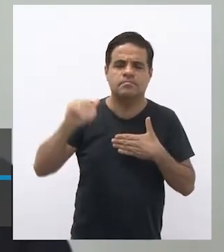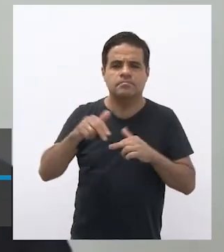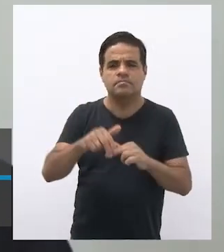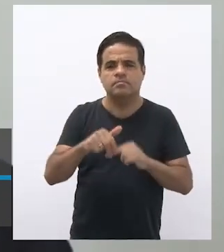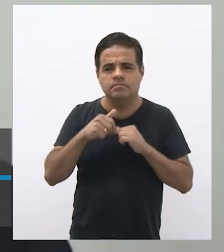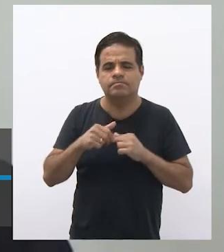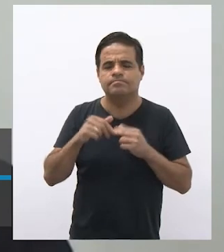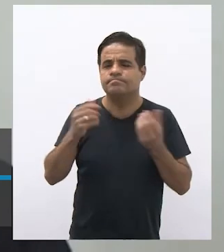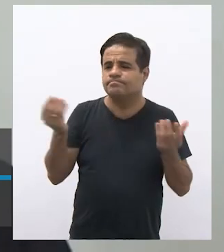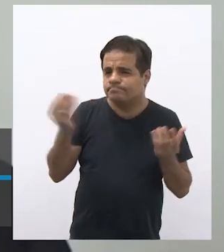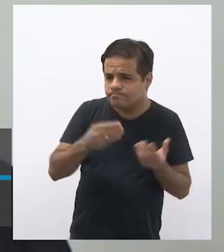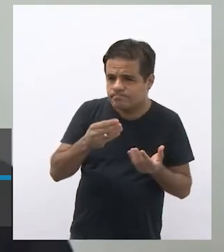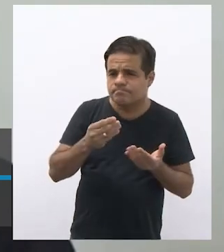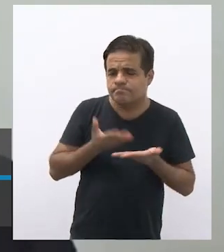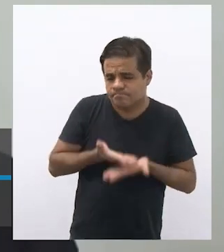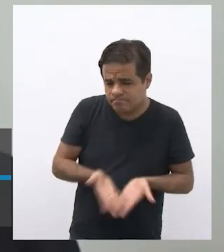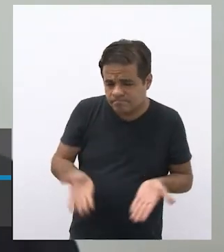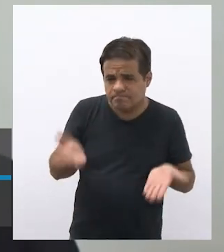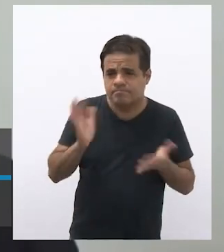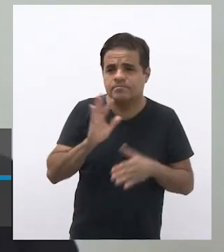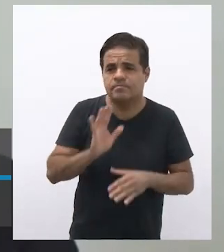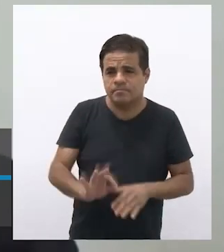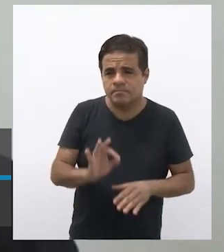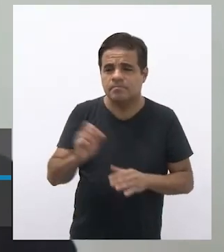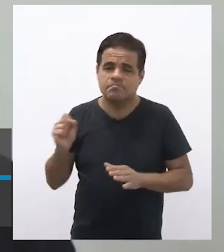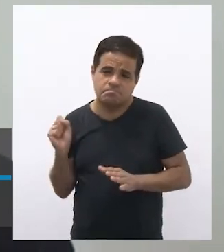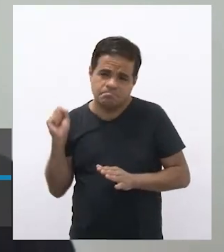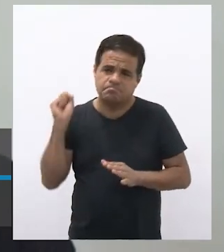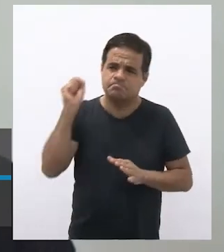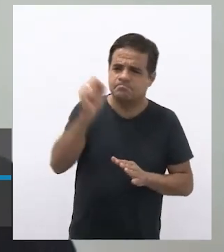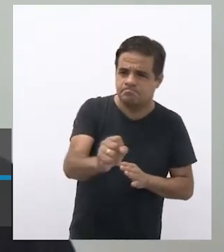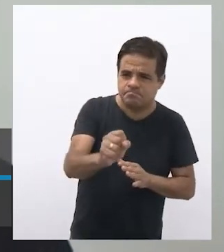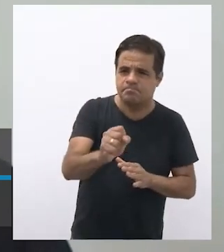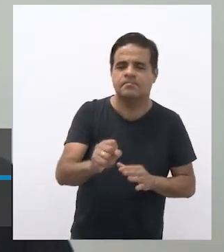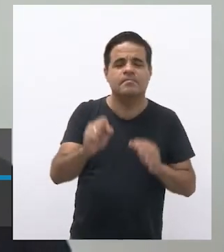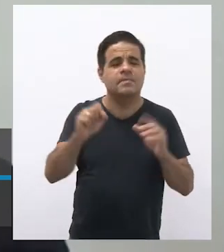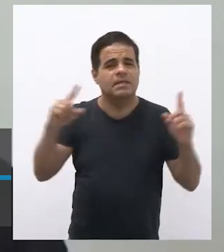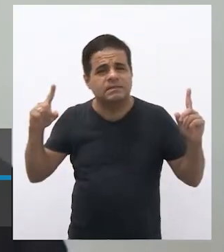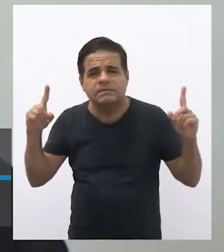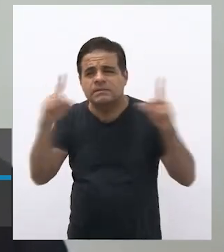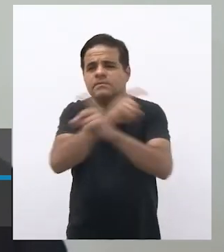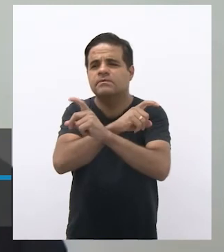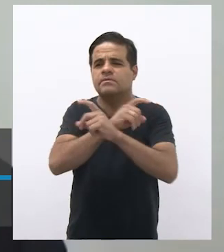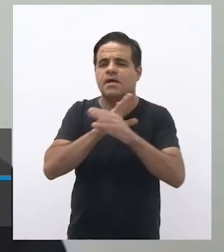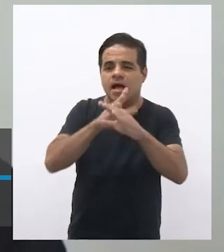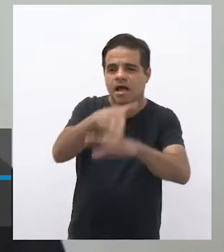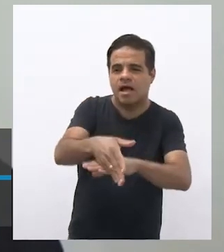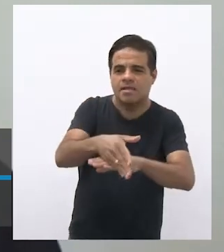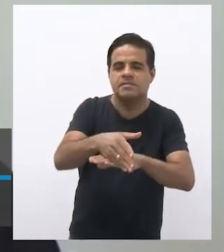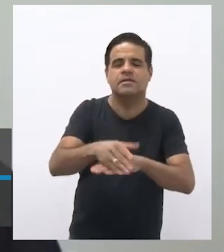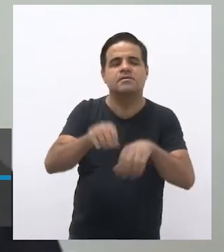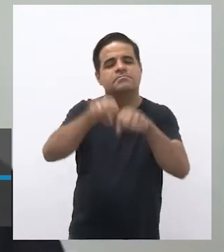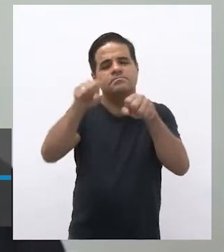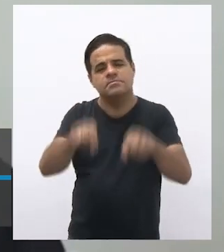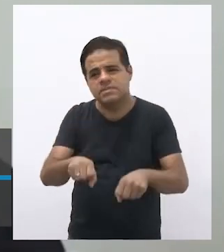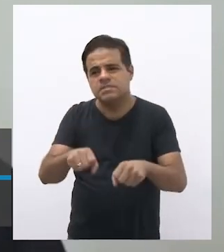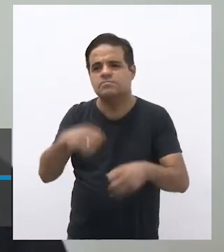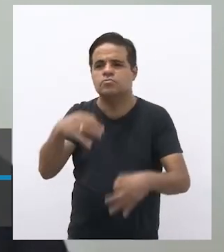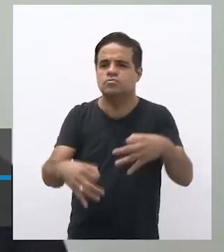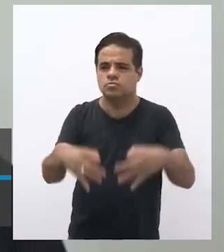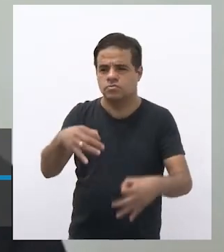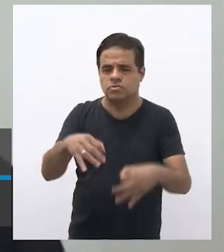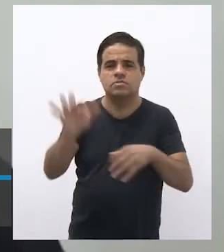dessa vulnerabilidade que é decorrente de uma situação específica de dificuldade de acesso ao sistema de justiça formal ou